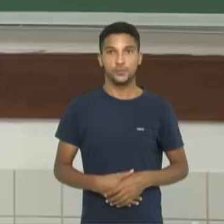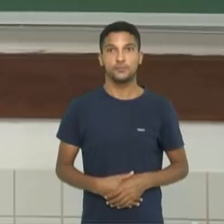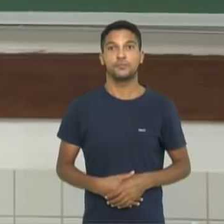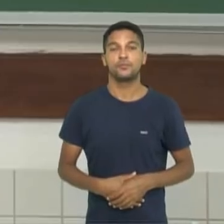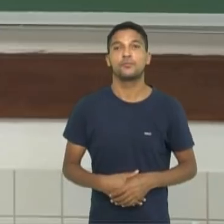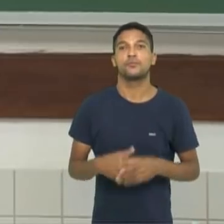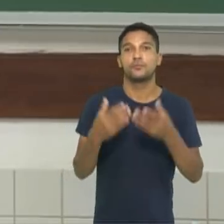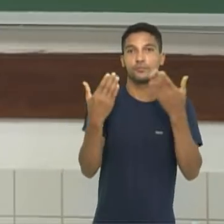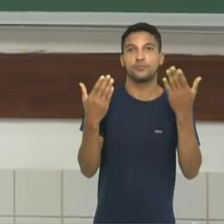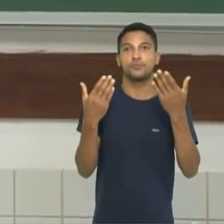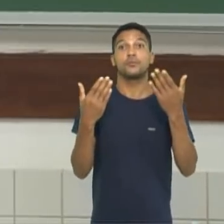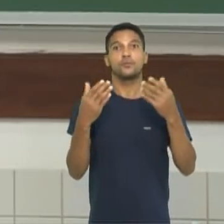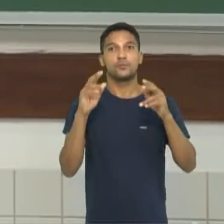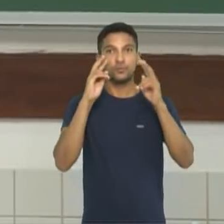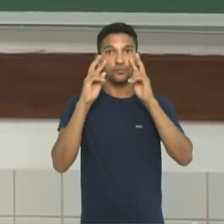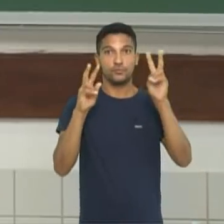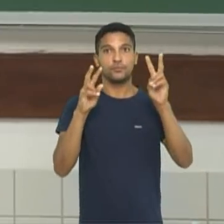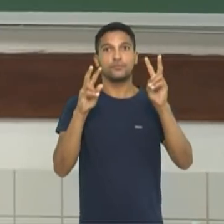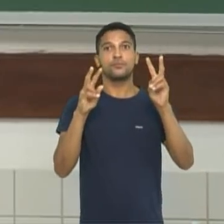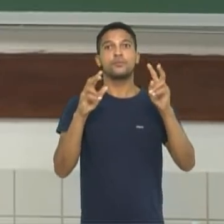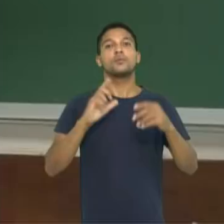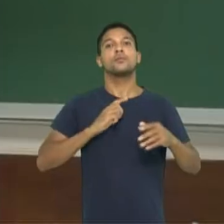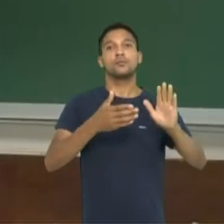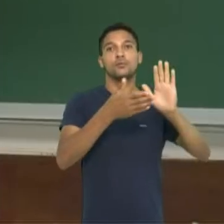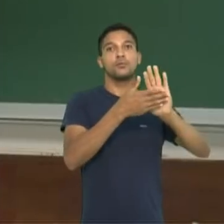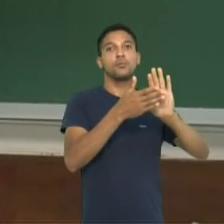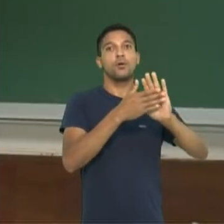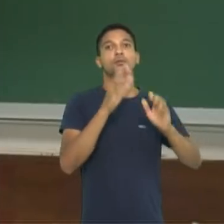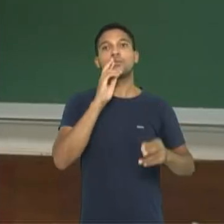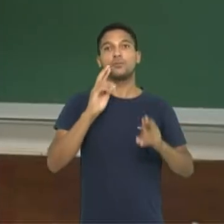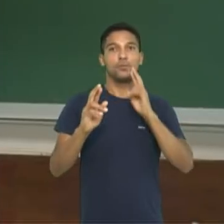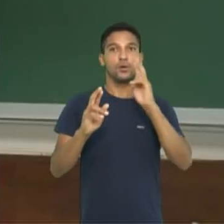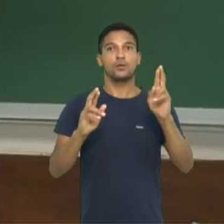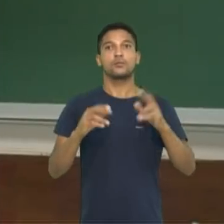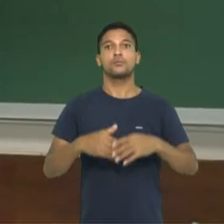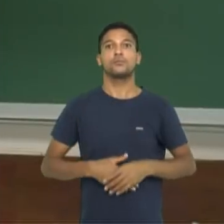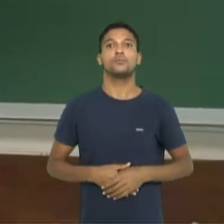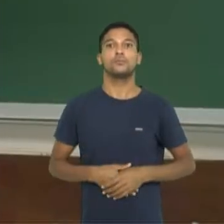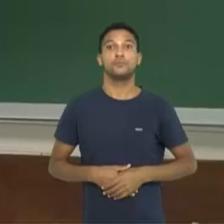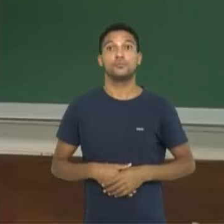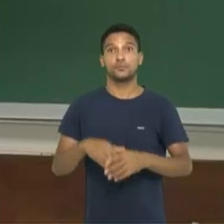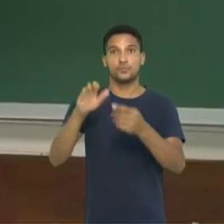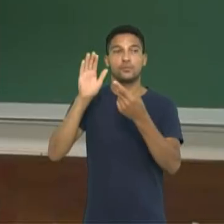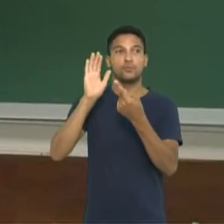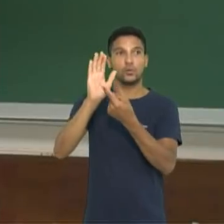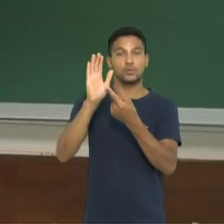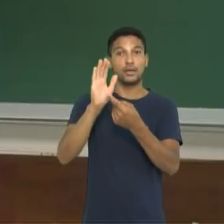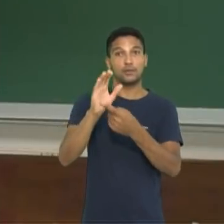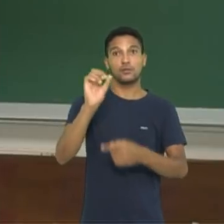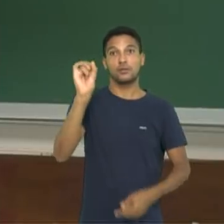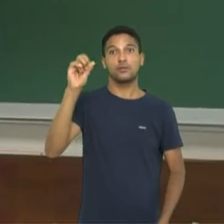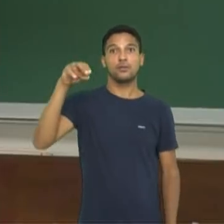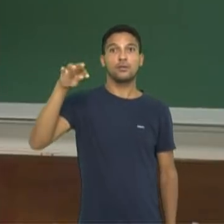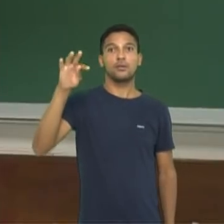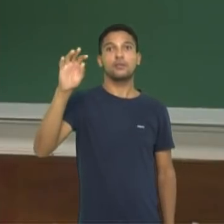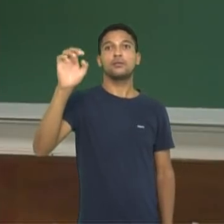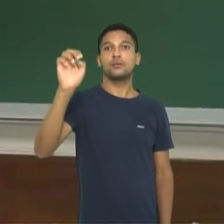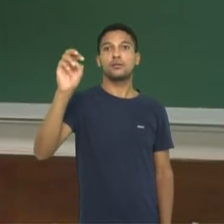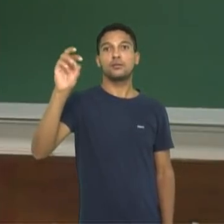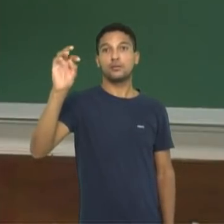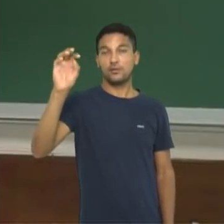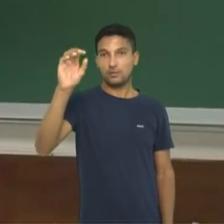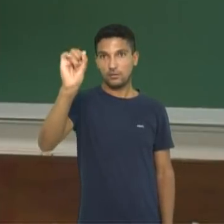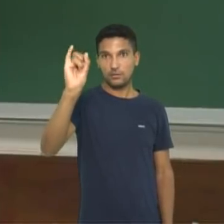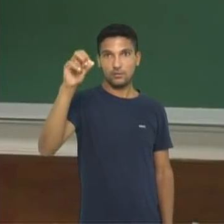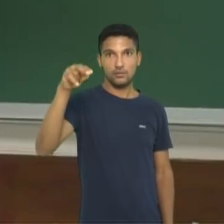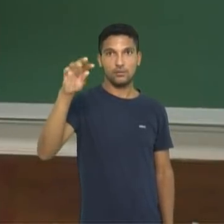E aí, galera, retornando então, a gente tem uma proposta de resposta que seria afirmar que a intertextualidade ela é implícita nesse caso,